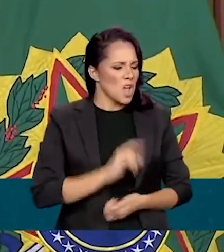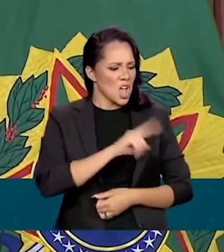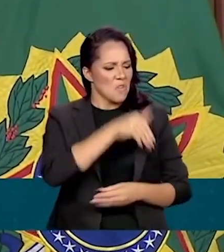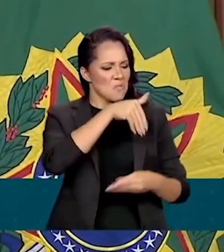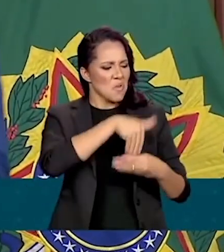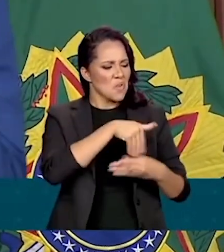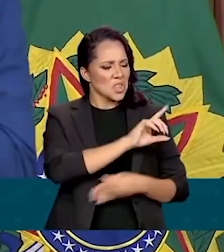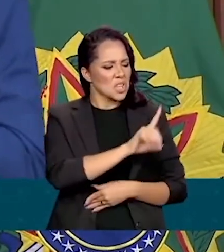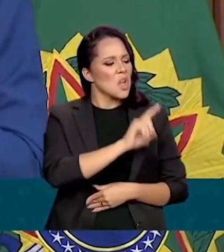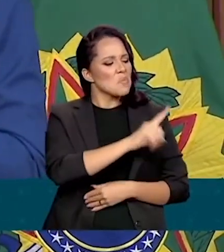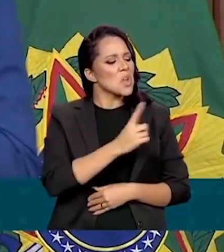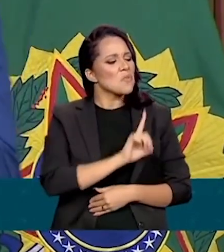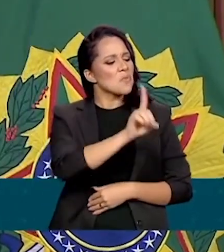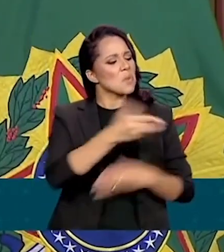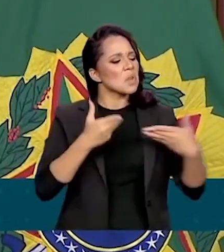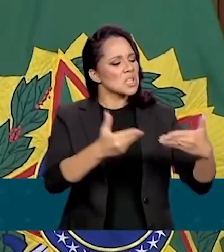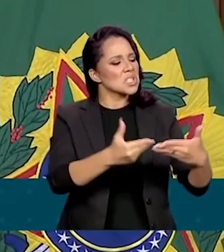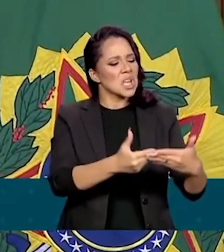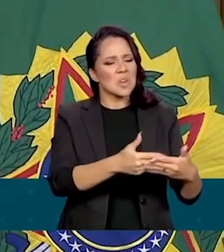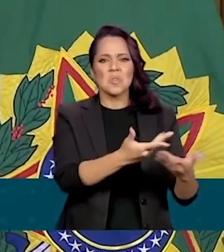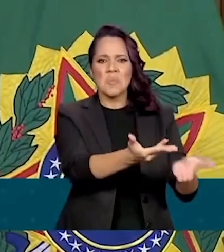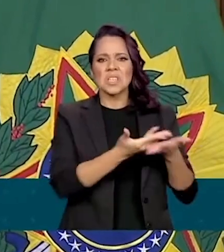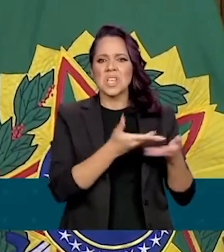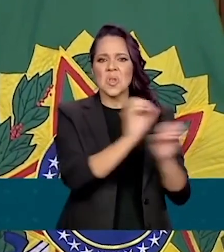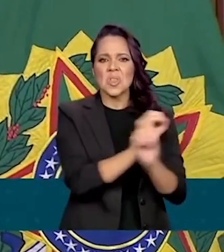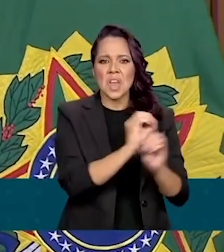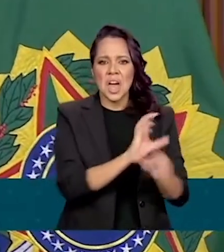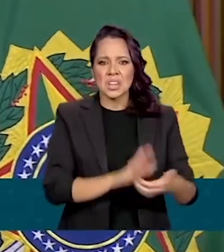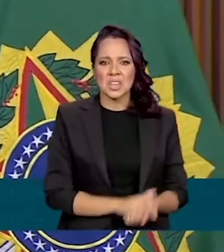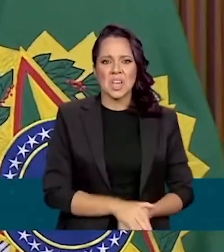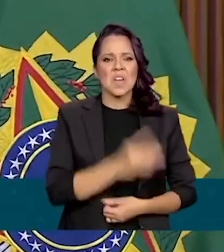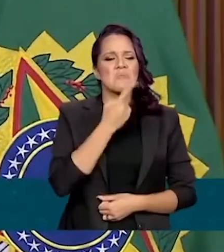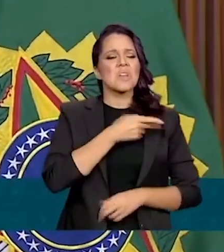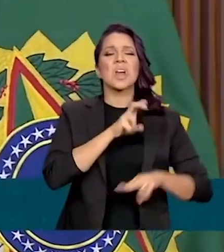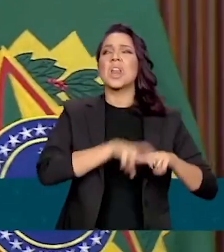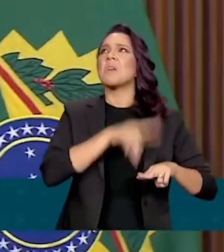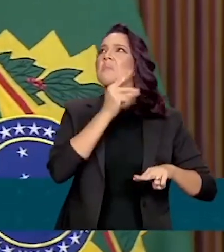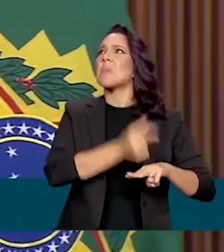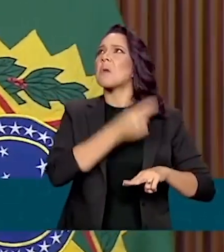não vou votar porque eu fui em tal ministério, nem me receberam, me deram um chá de